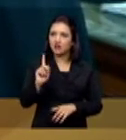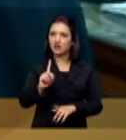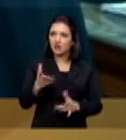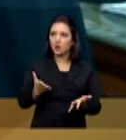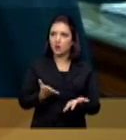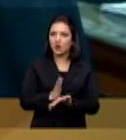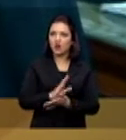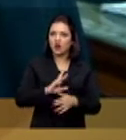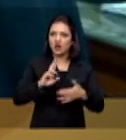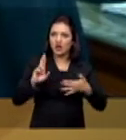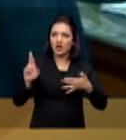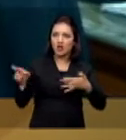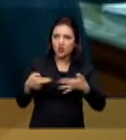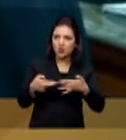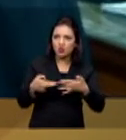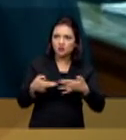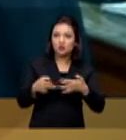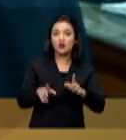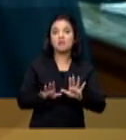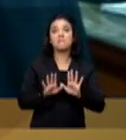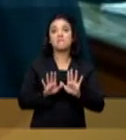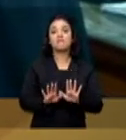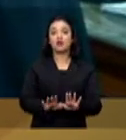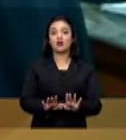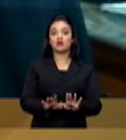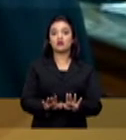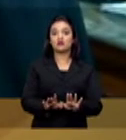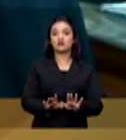desprovendo o recurso, mas Sua Excelência,